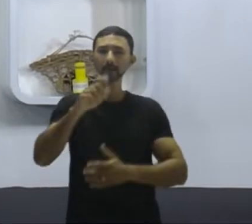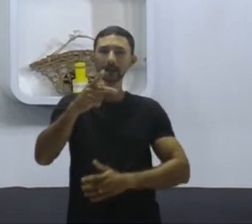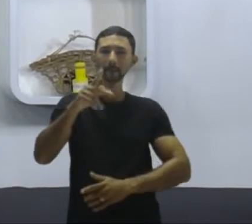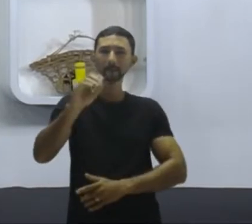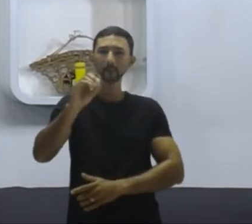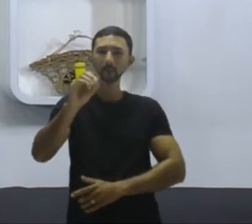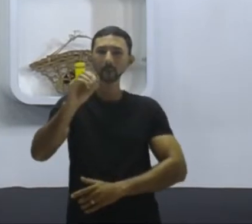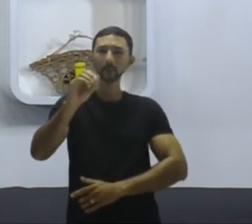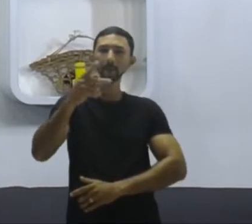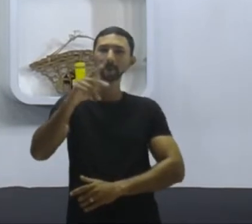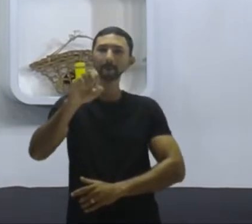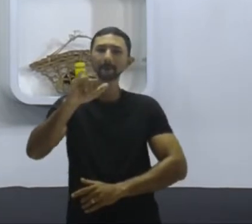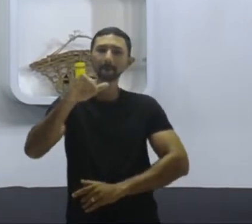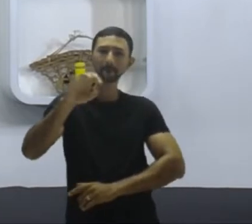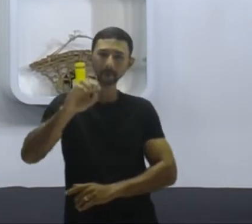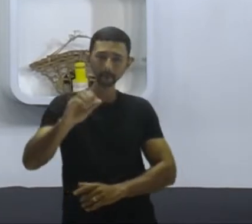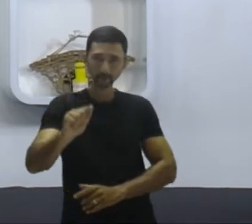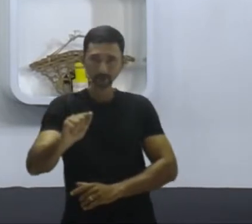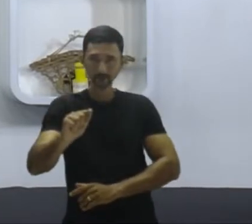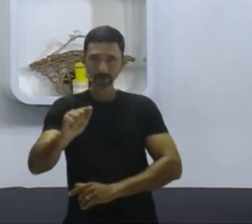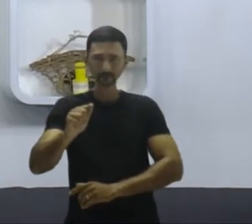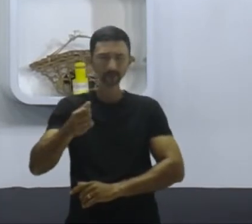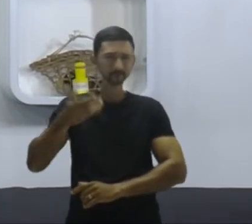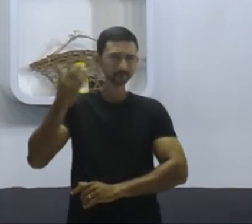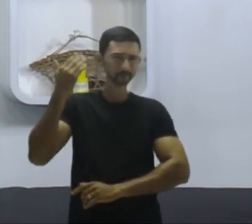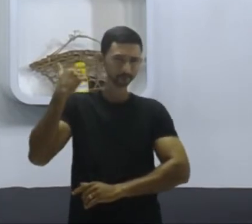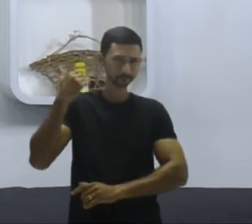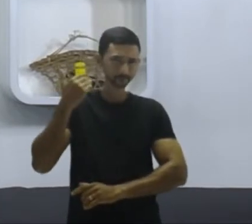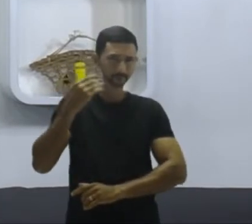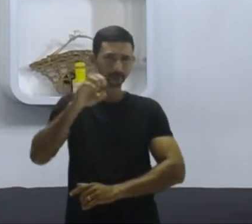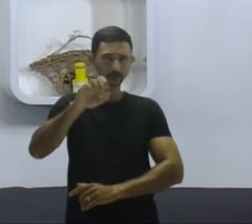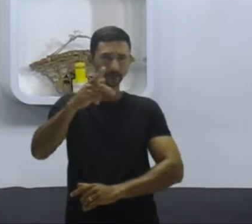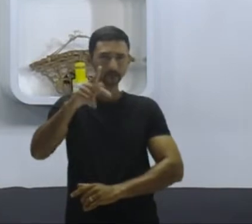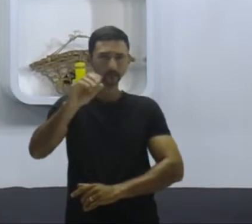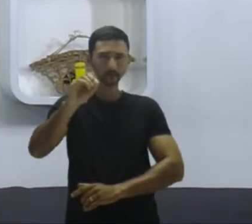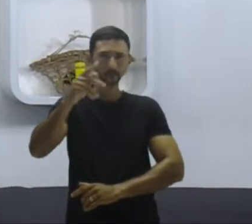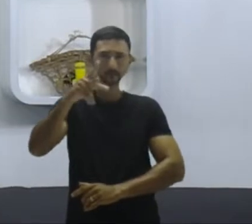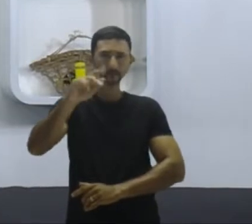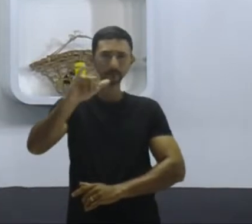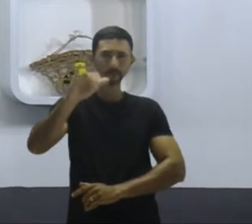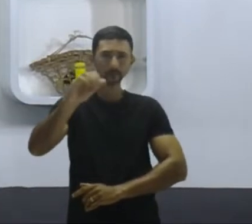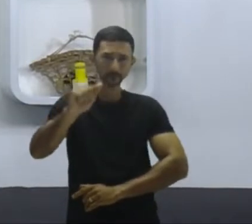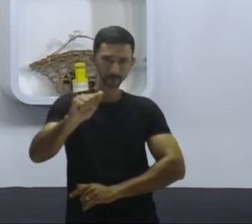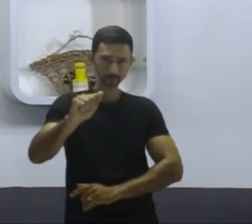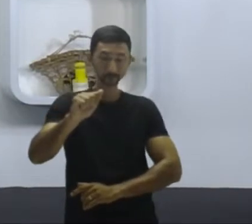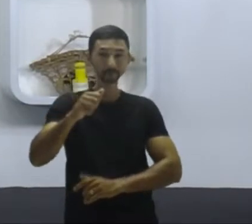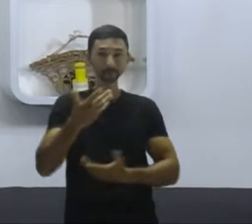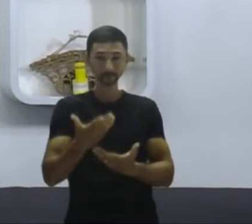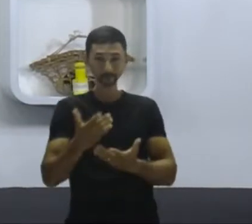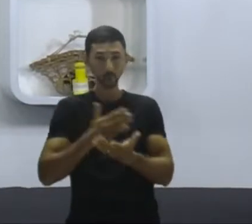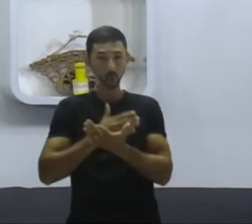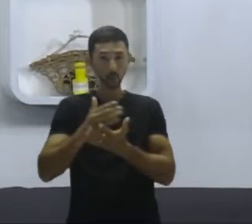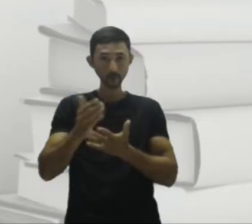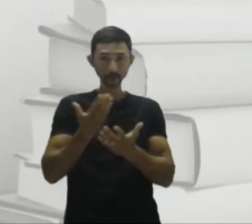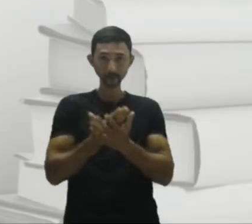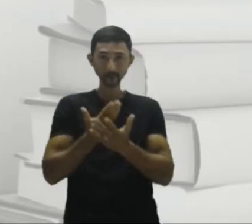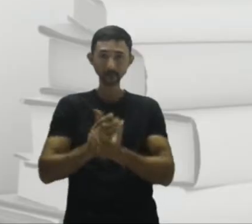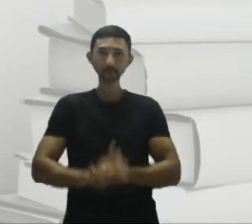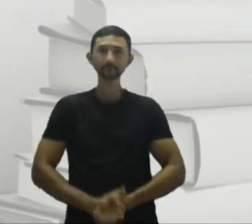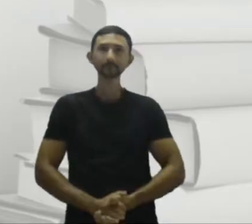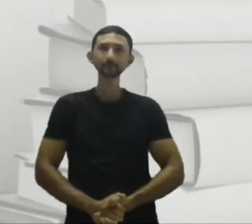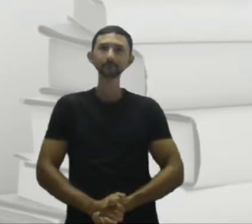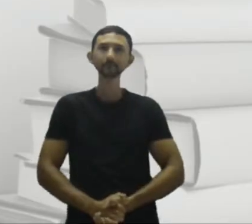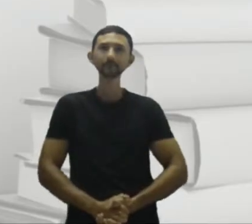gênero épico, especificamente a epopeia, tá bem? Então, vamos começar.